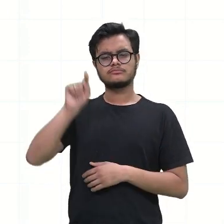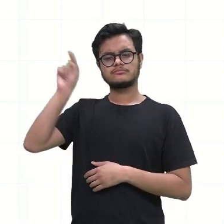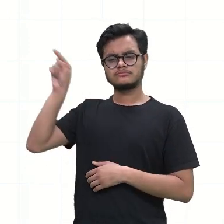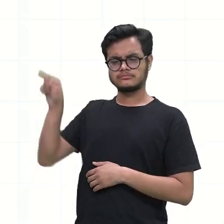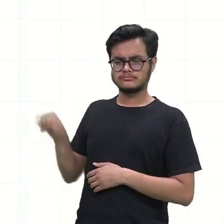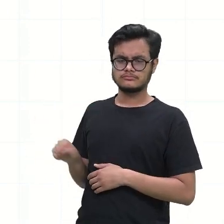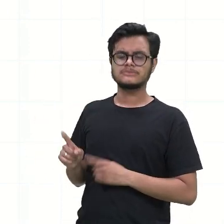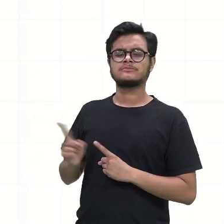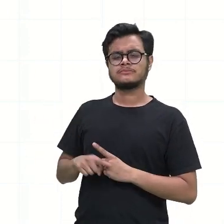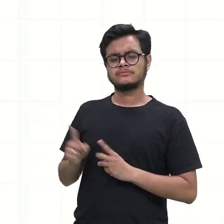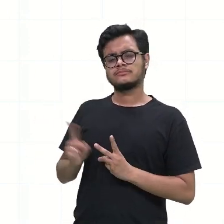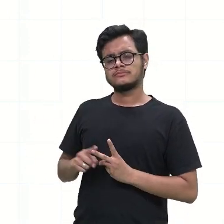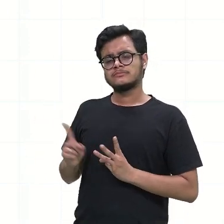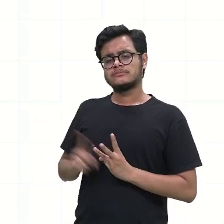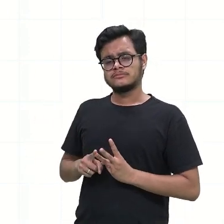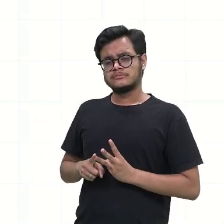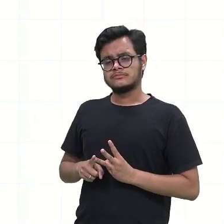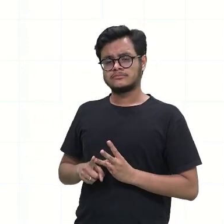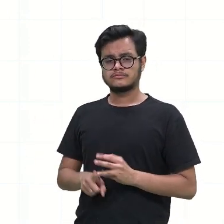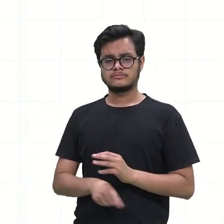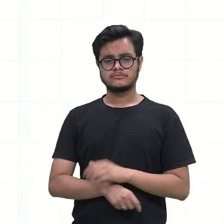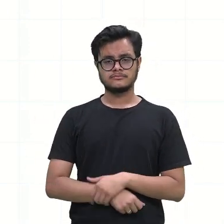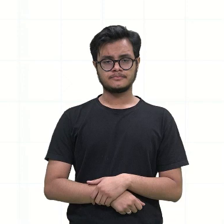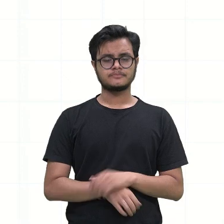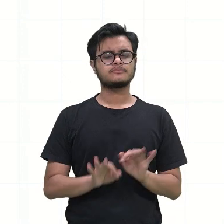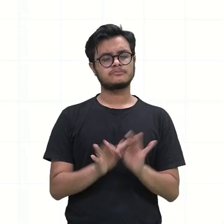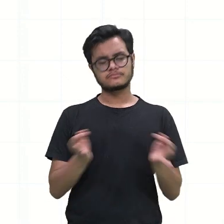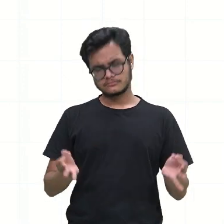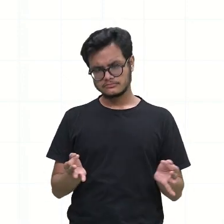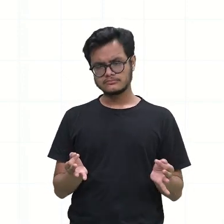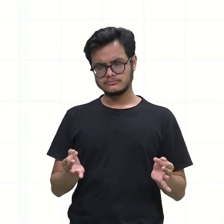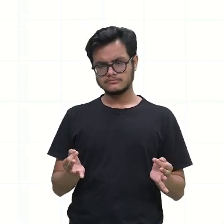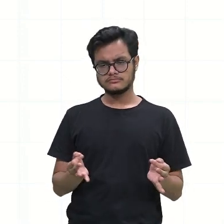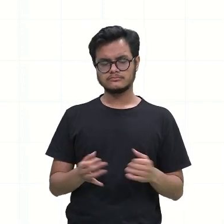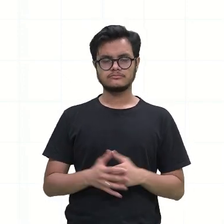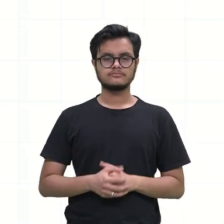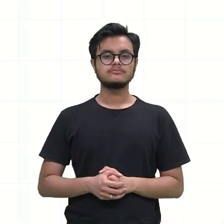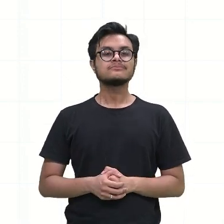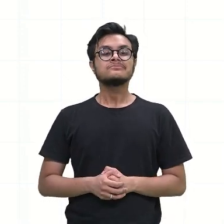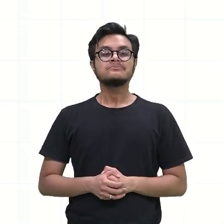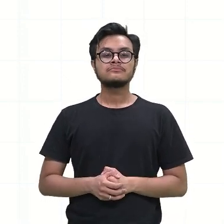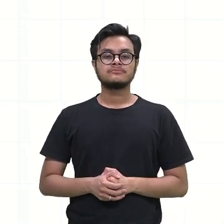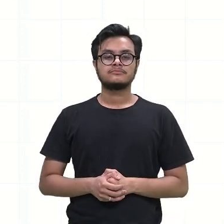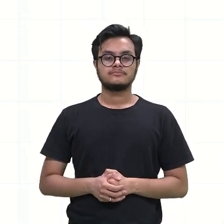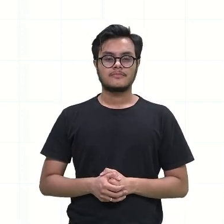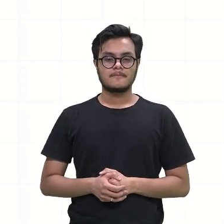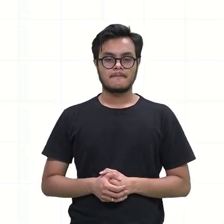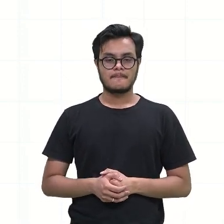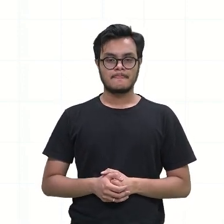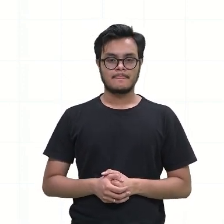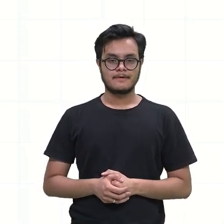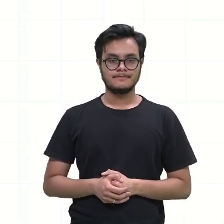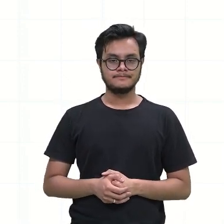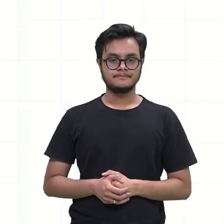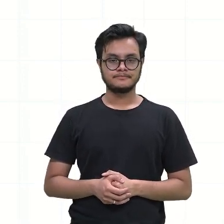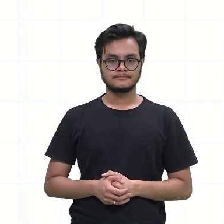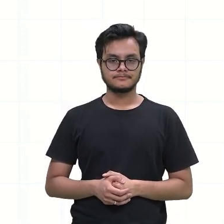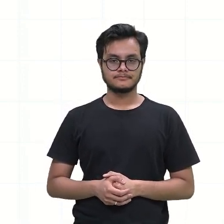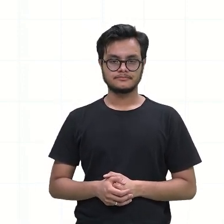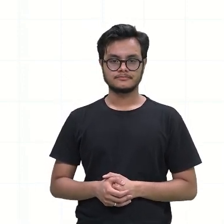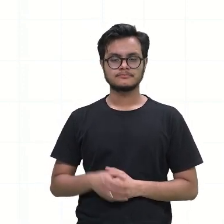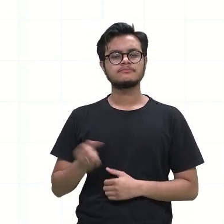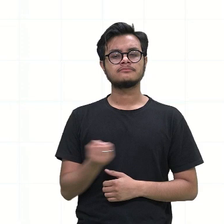Primeira pessoa, segunda pessoa e terceira pessoa do discurso, ok? Muito bem.